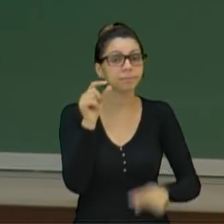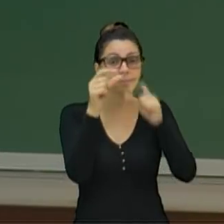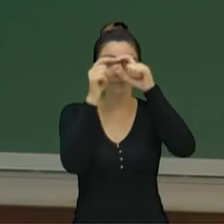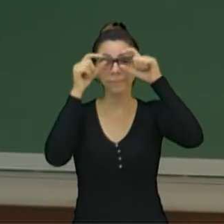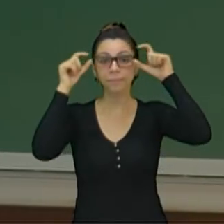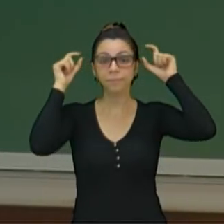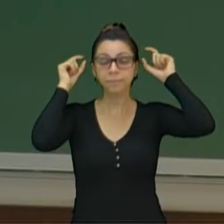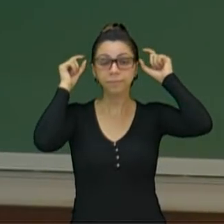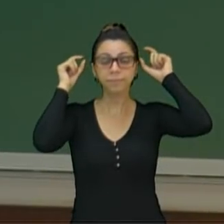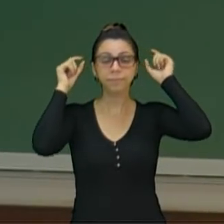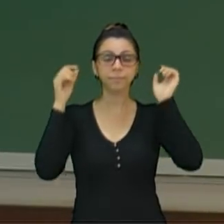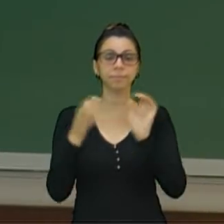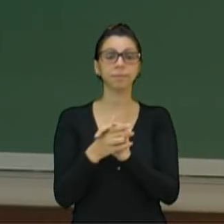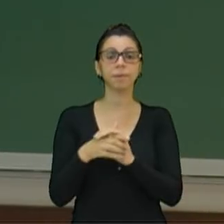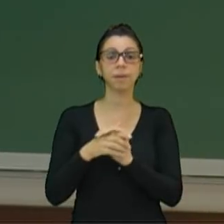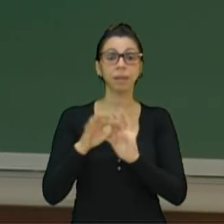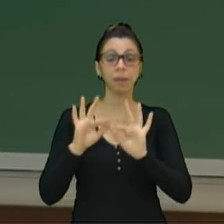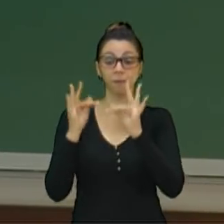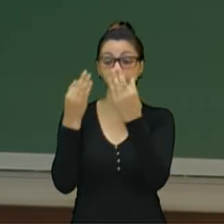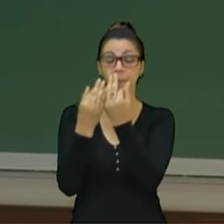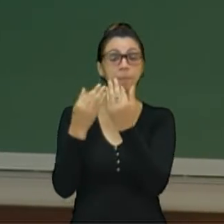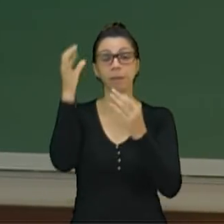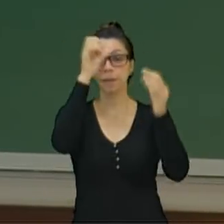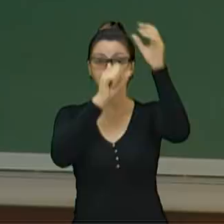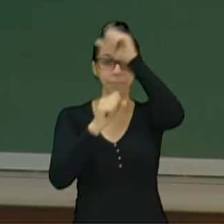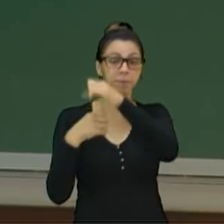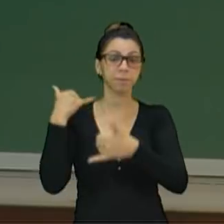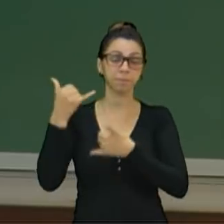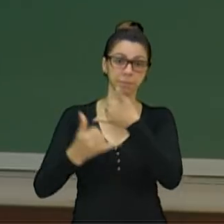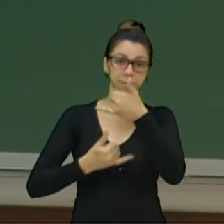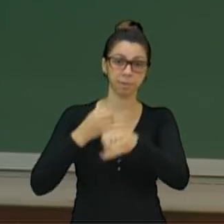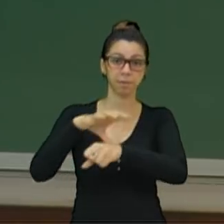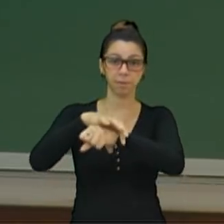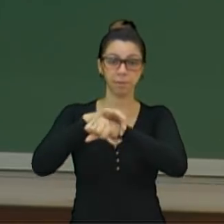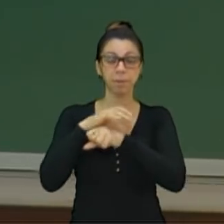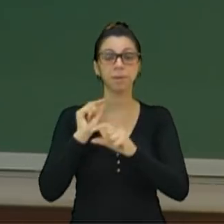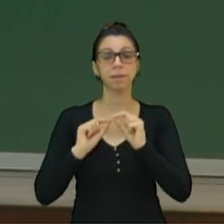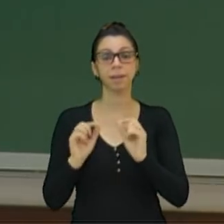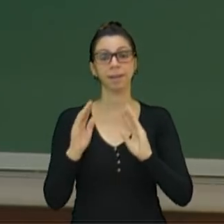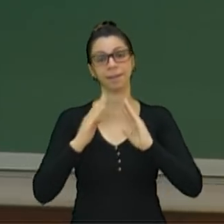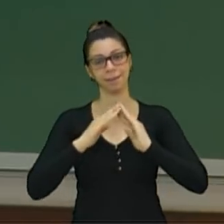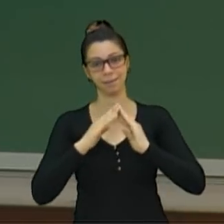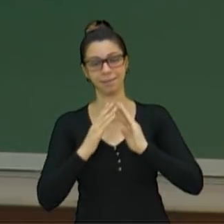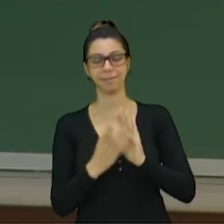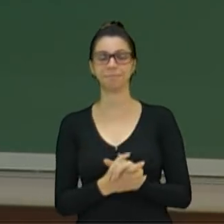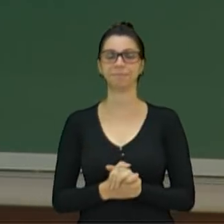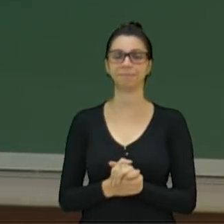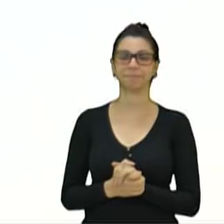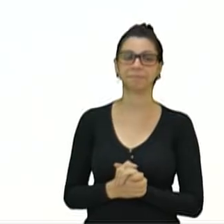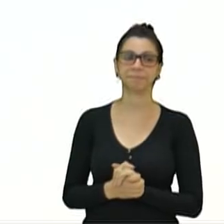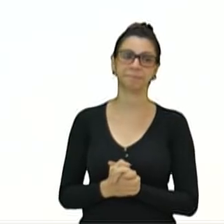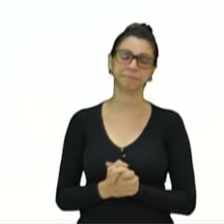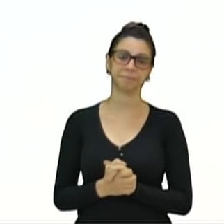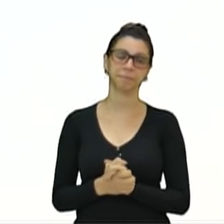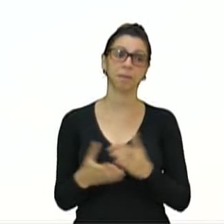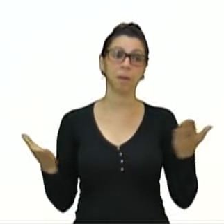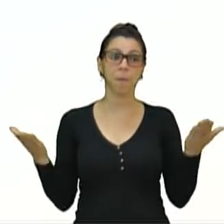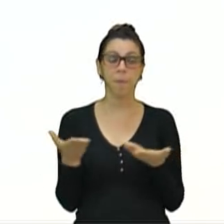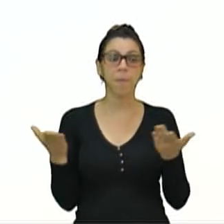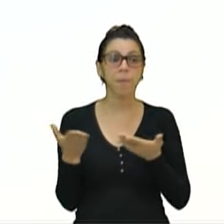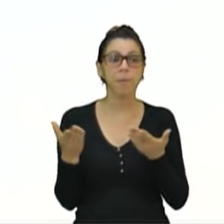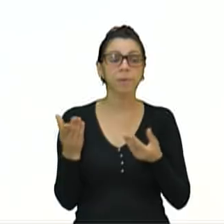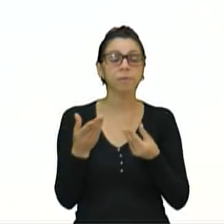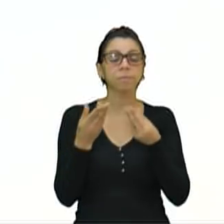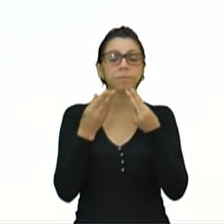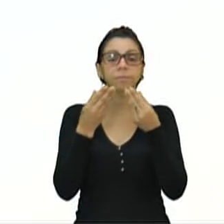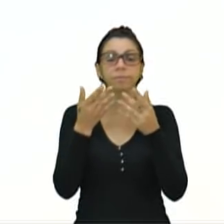um objeto. E todo mundo aprende e se diverte em segurança em casa. Vamos ver a nossa aula? Se hoje a gente vai falar da gustação ou